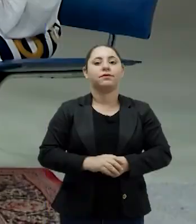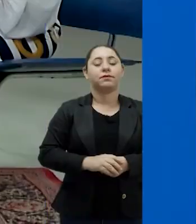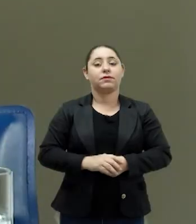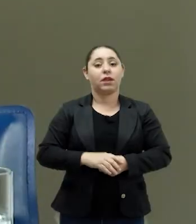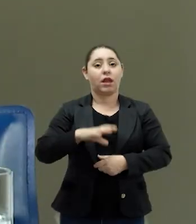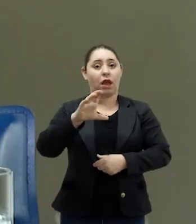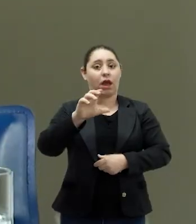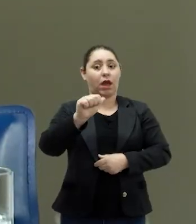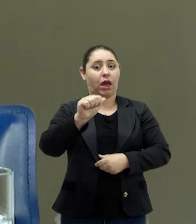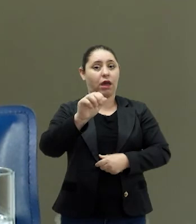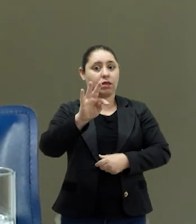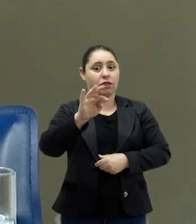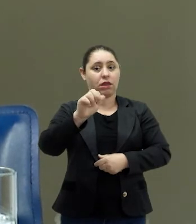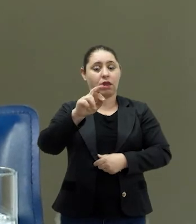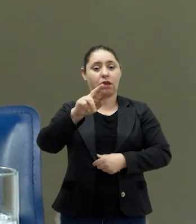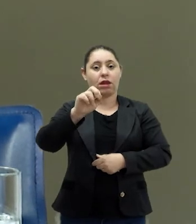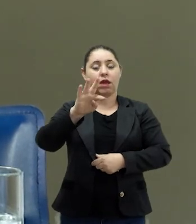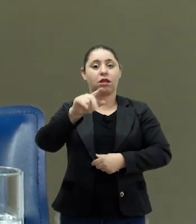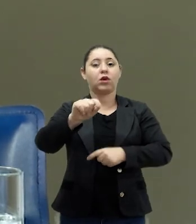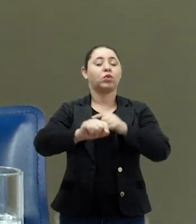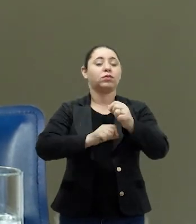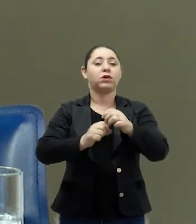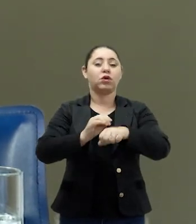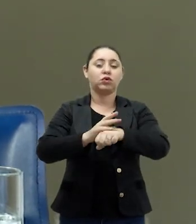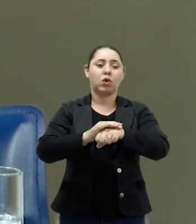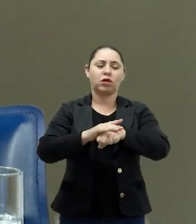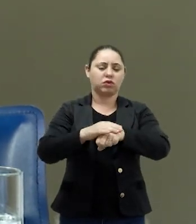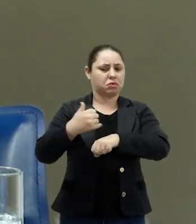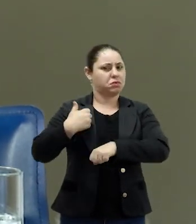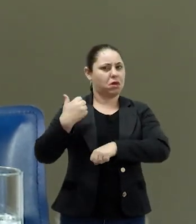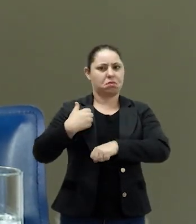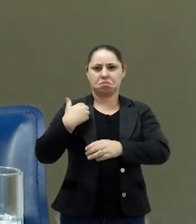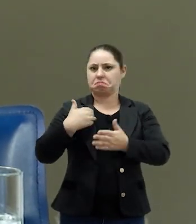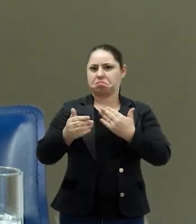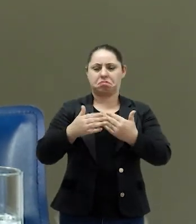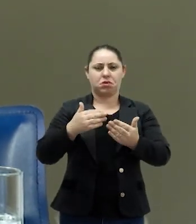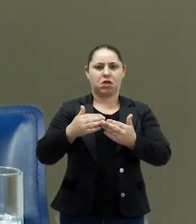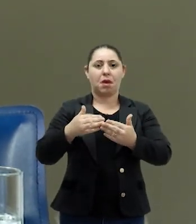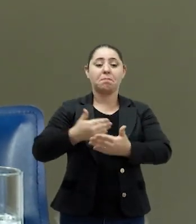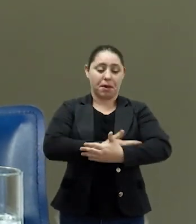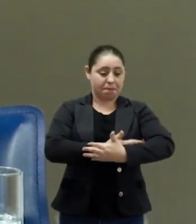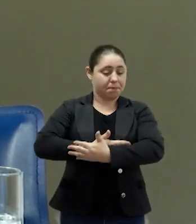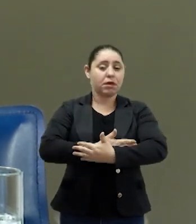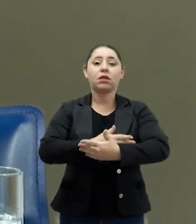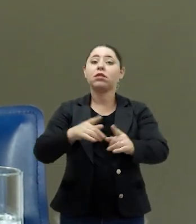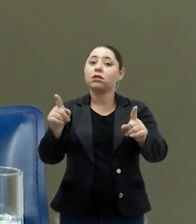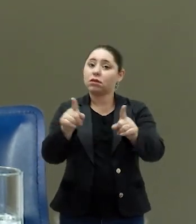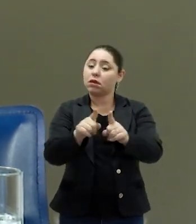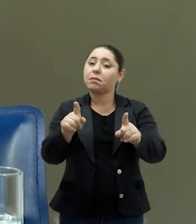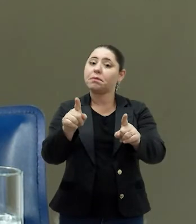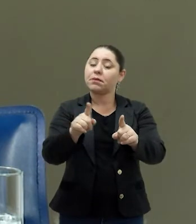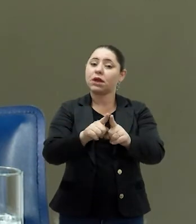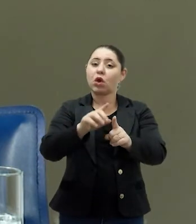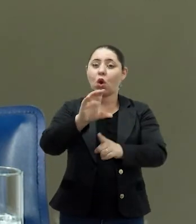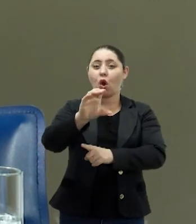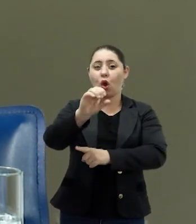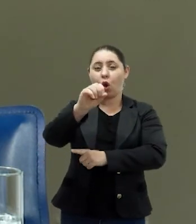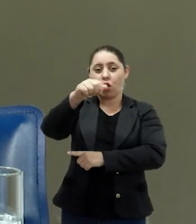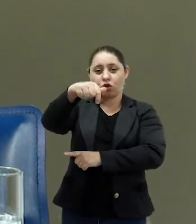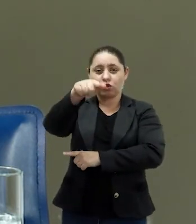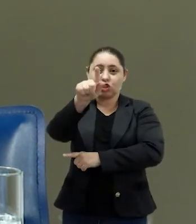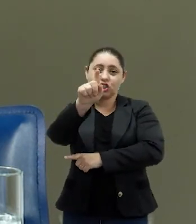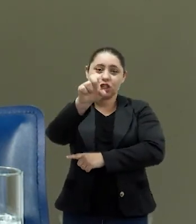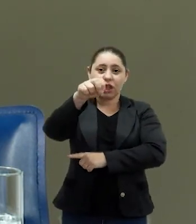A catarata ela é uma doença que pode surgir em qualquer idade, inclusive no bebê, gerando a catarata